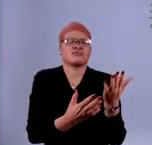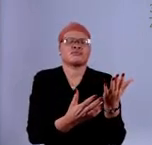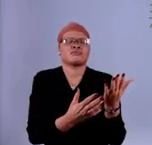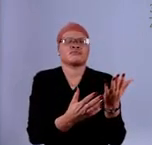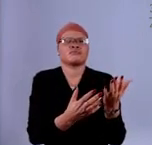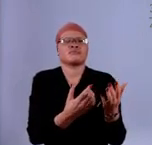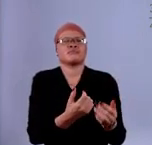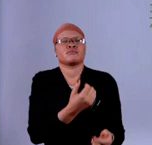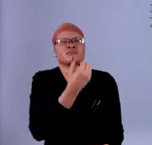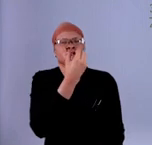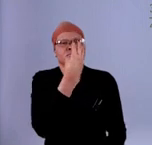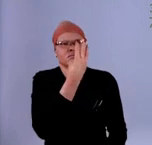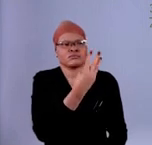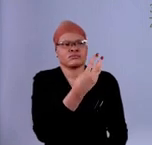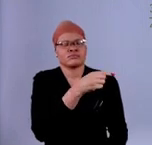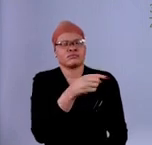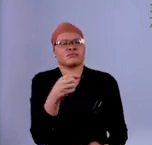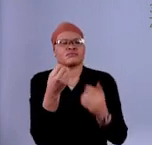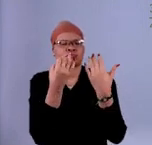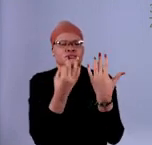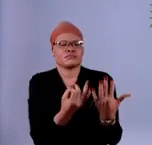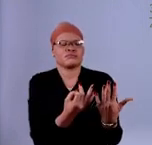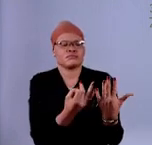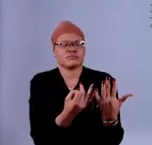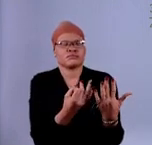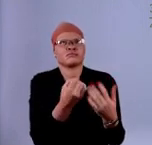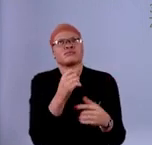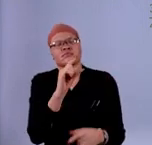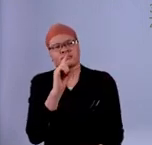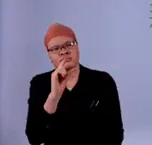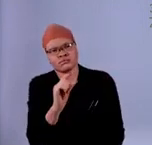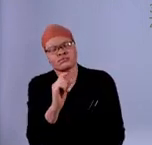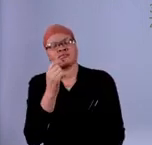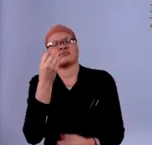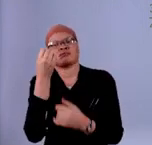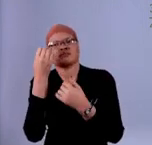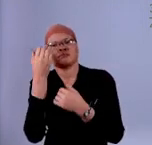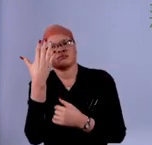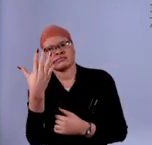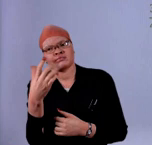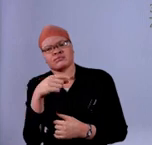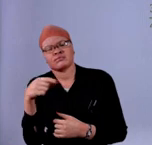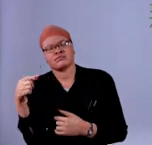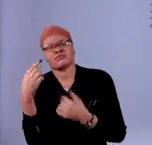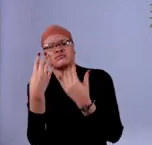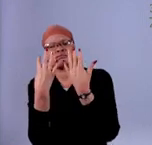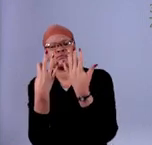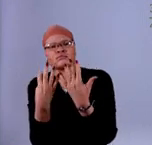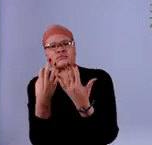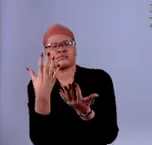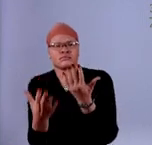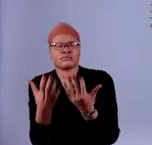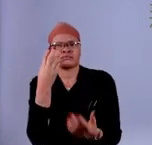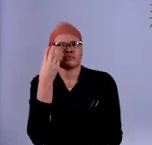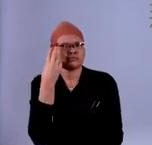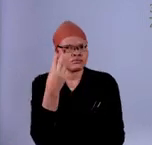comparação e que temos 3 sobre 8 em menor que 5 sobre 8 na